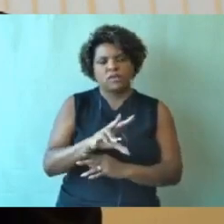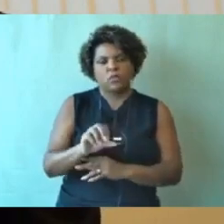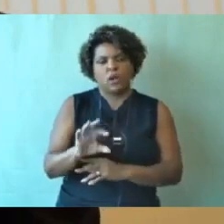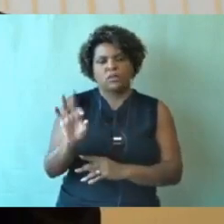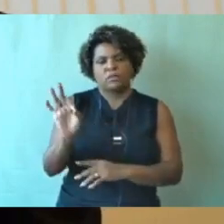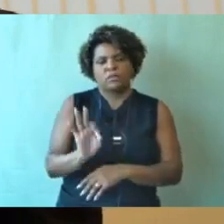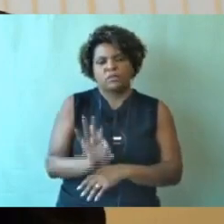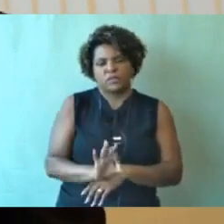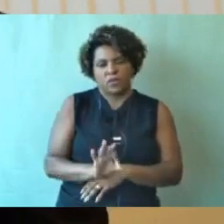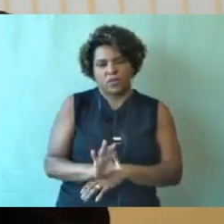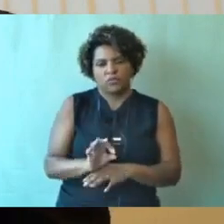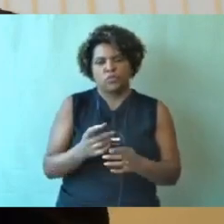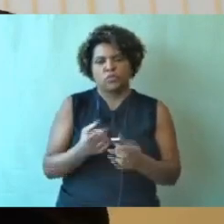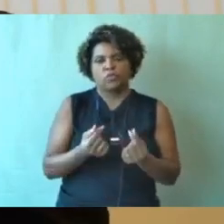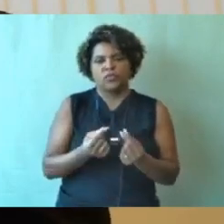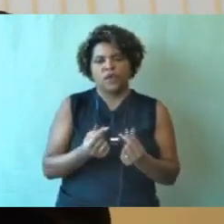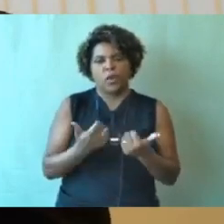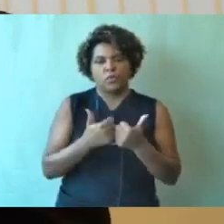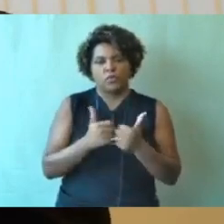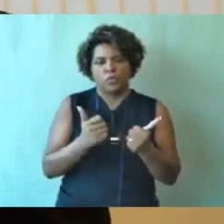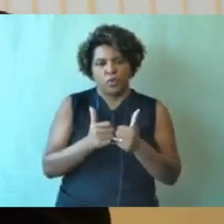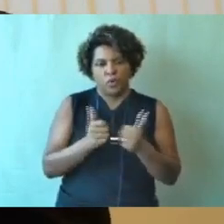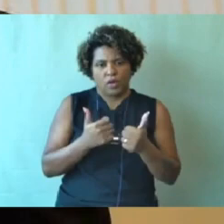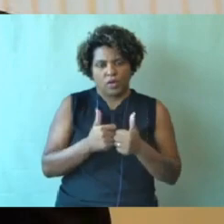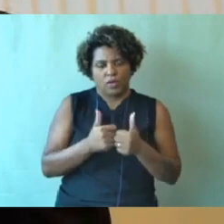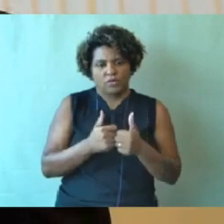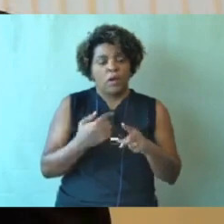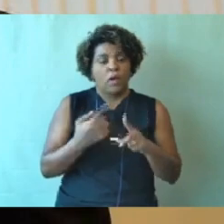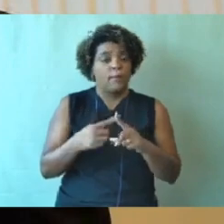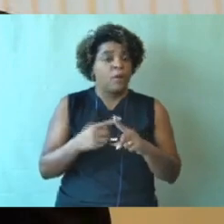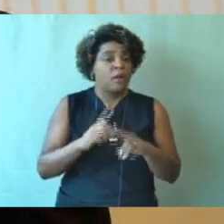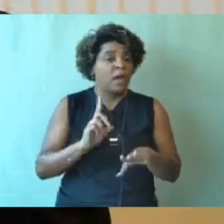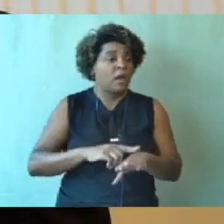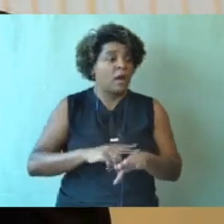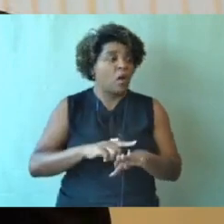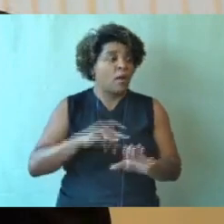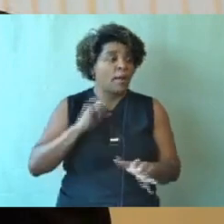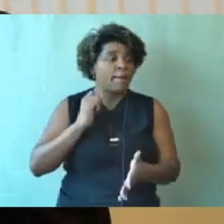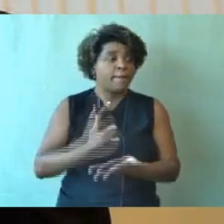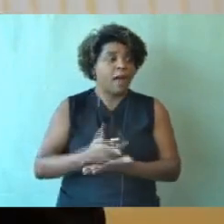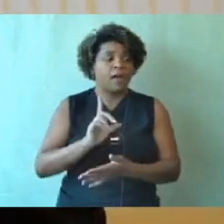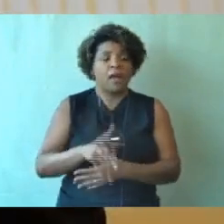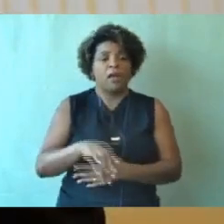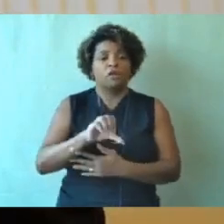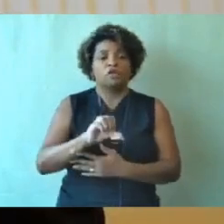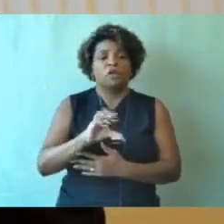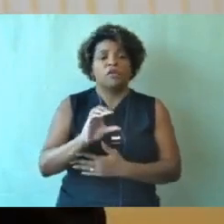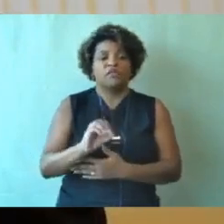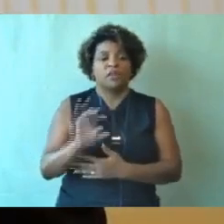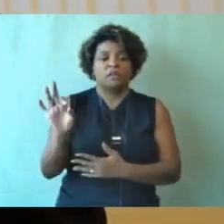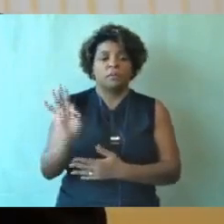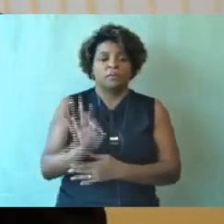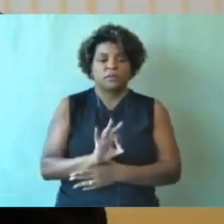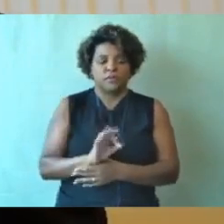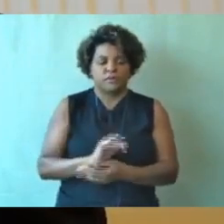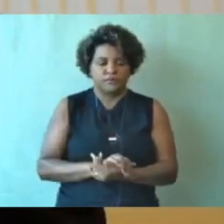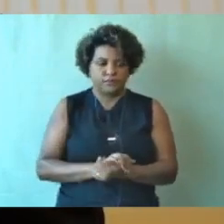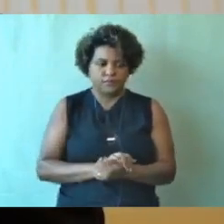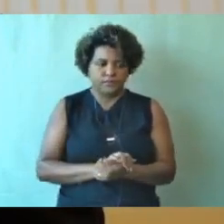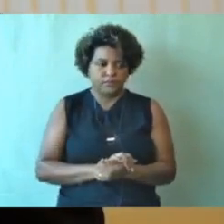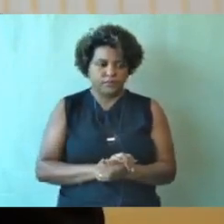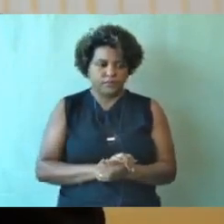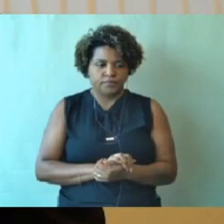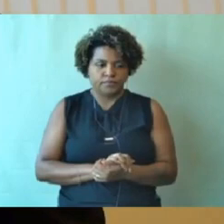basicamente. 45 anos. Porque na hora que você remunera 90% do bem. 10% eu vou vender no final.